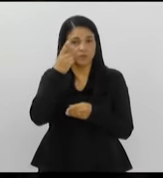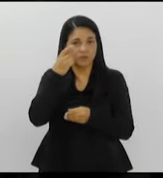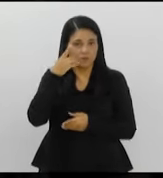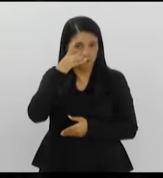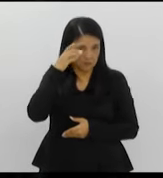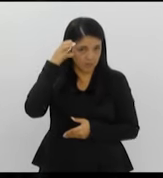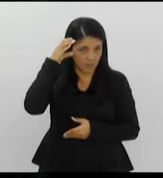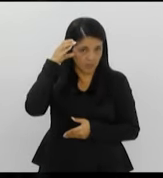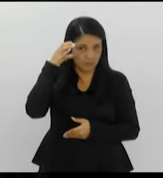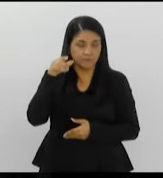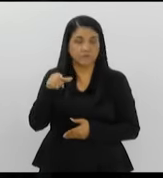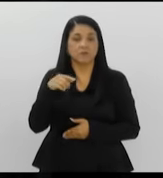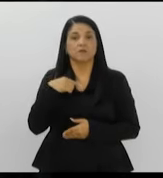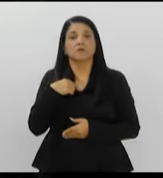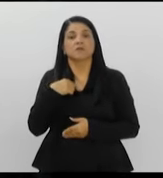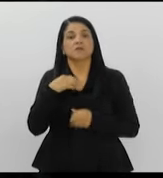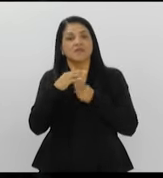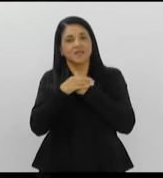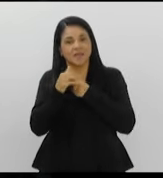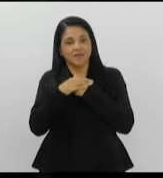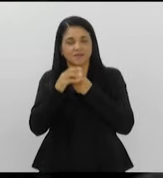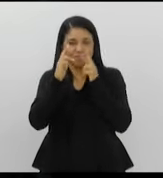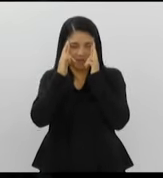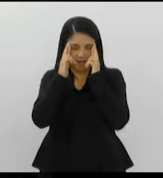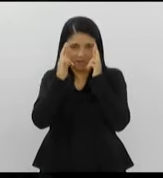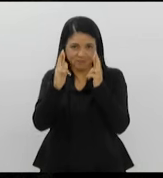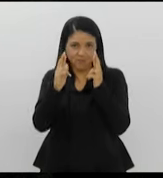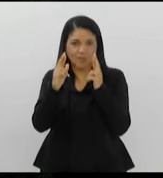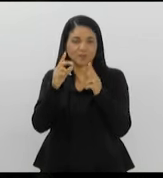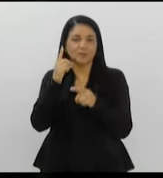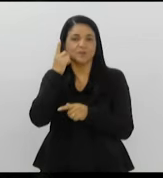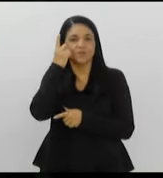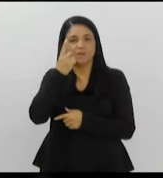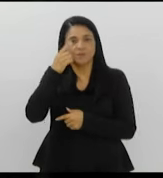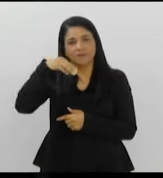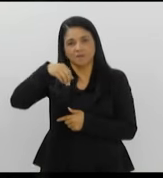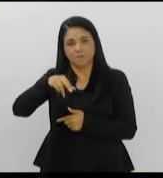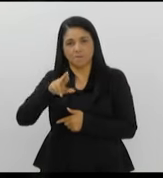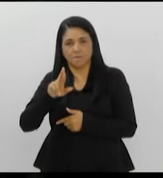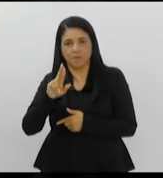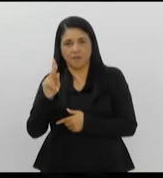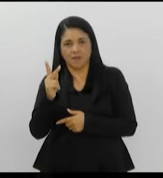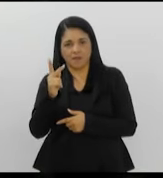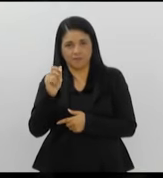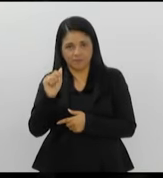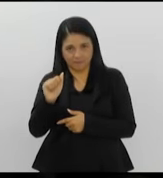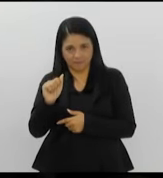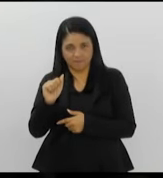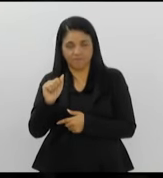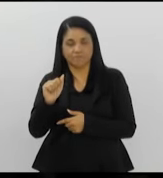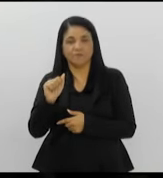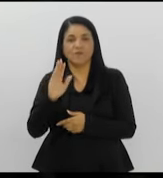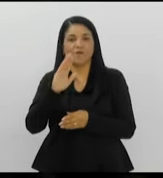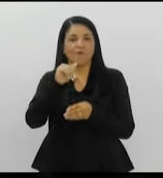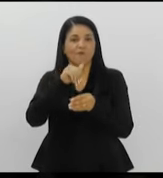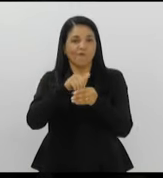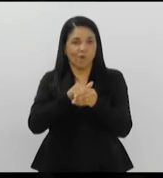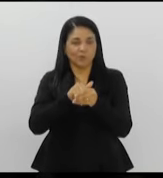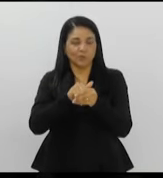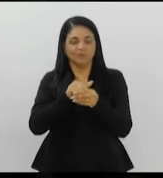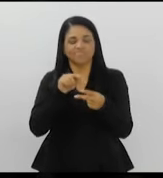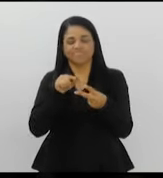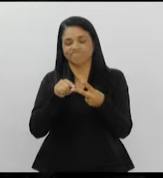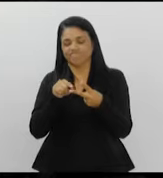Jordão e com todo o carinho e respeito que eu tenho pela deputada Marta Rocha, Eu voto na deputada